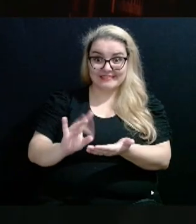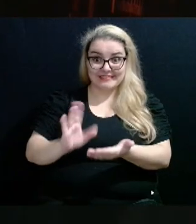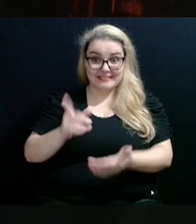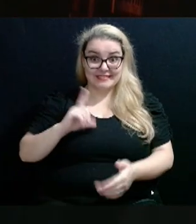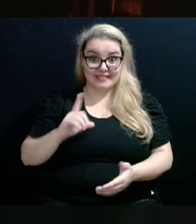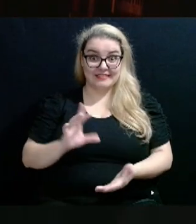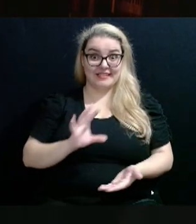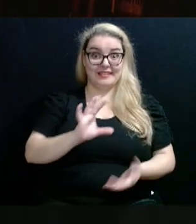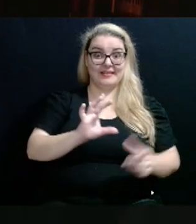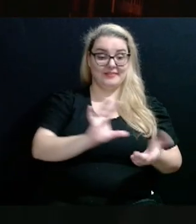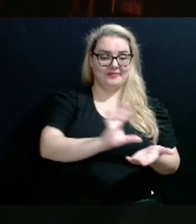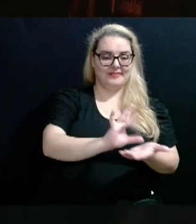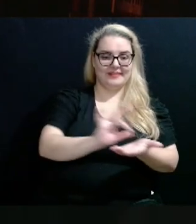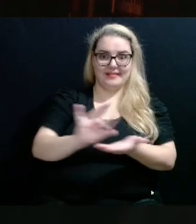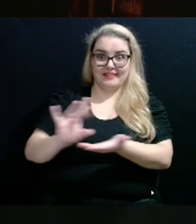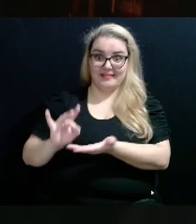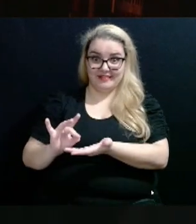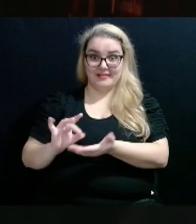lá,